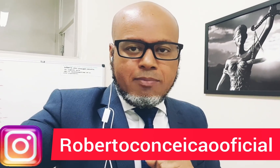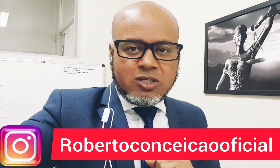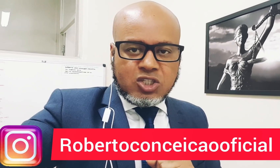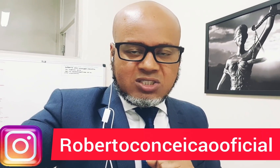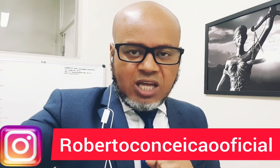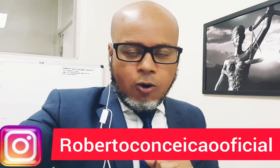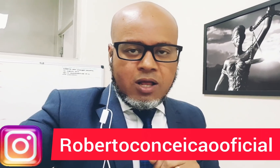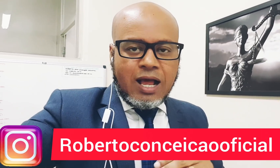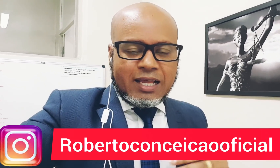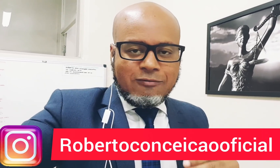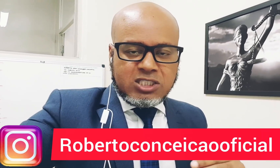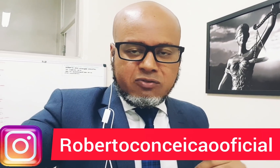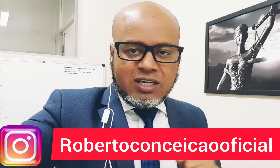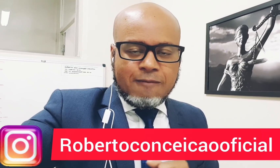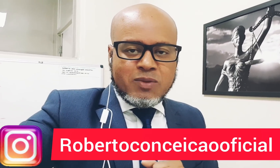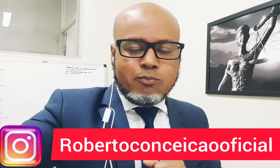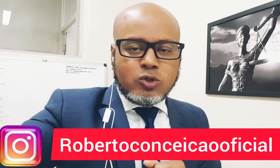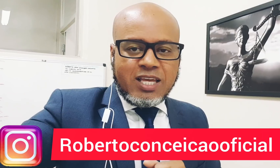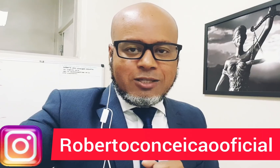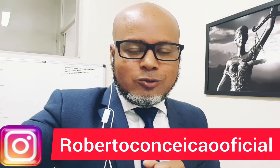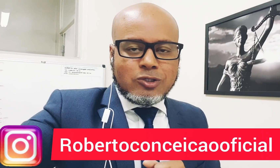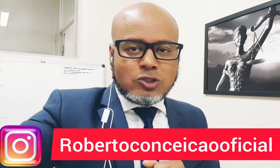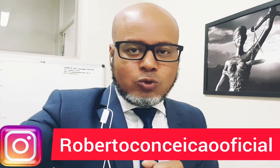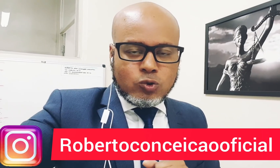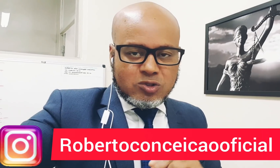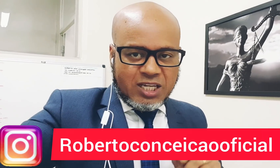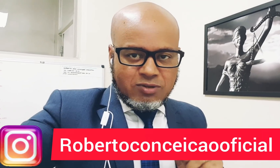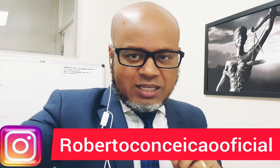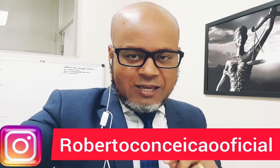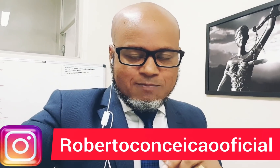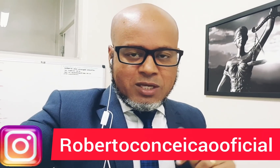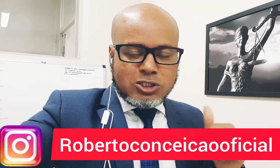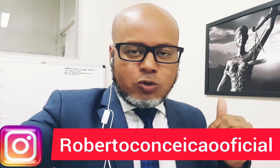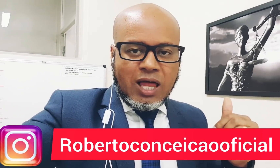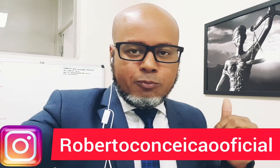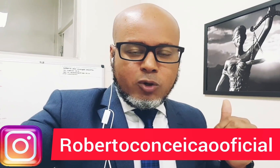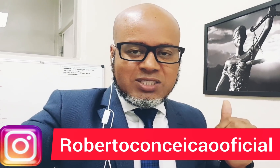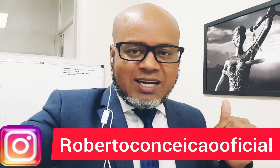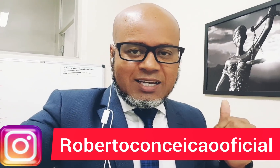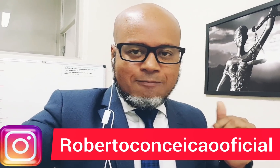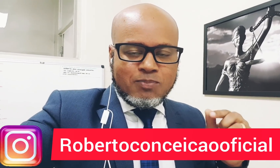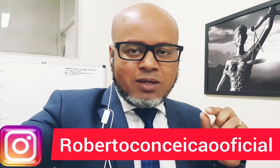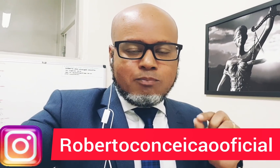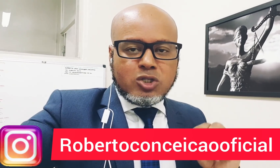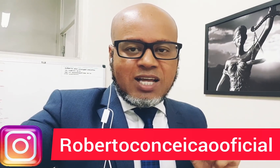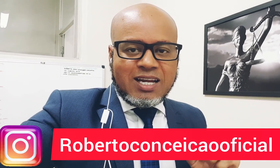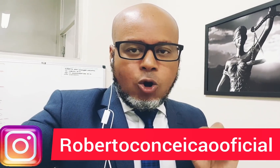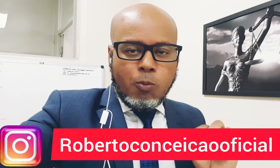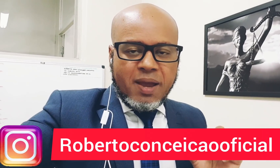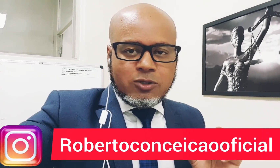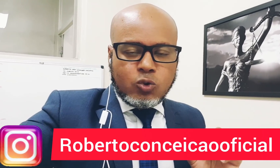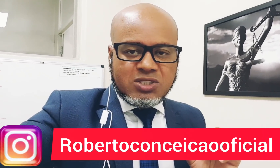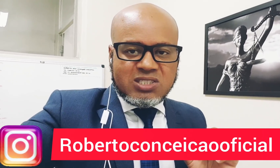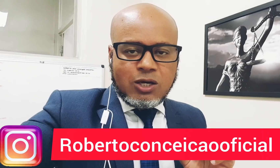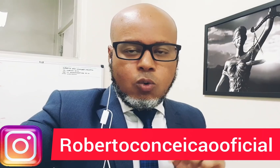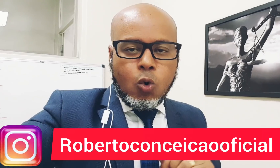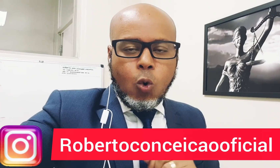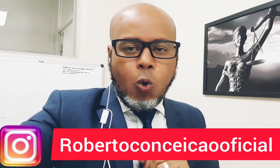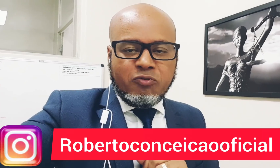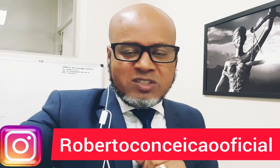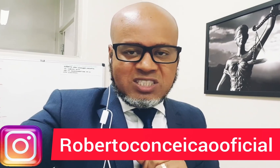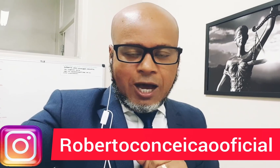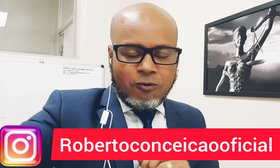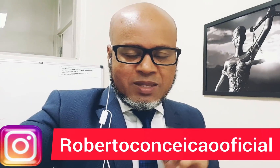auxílio emergencial. Aqui você fica por dentro de tudo. Saindo daqui, estou indo lá para o meu Instagram Roberto